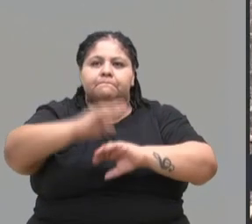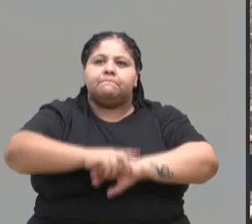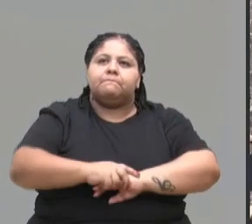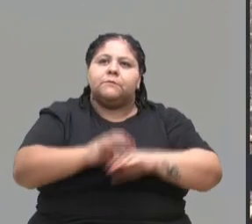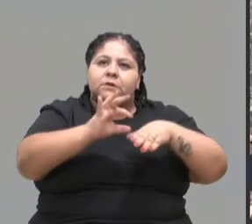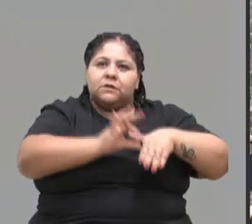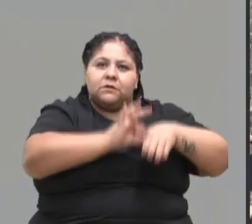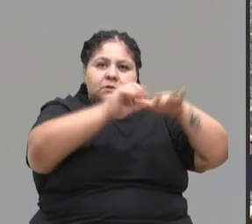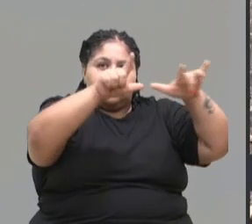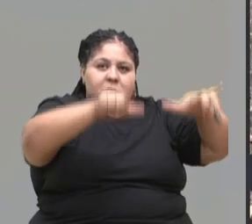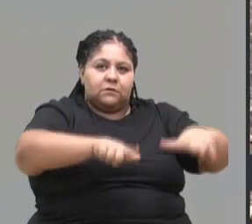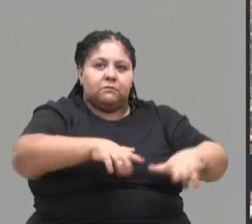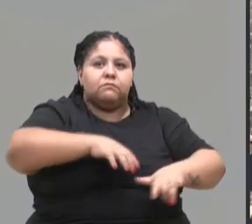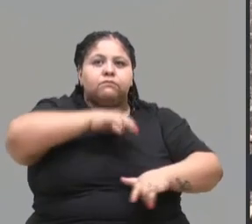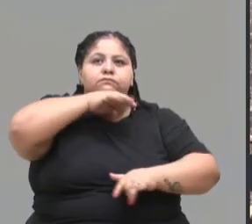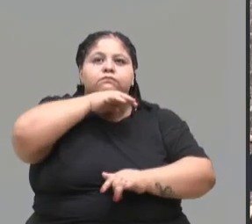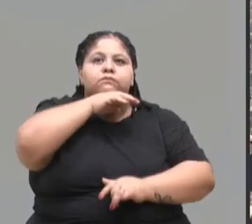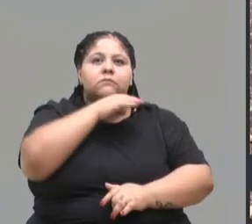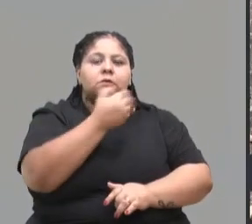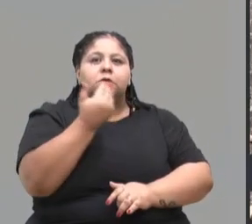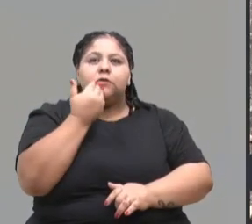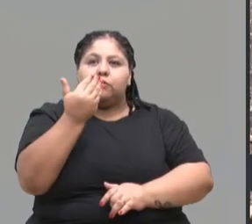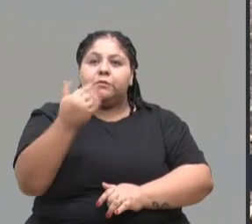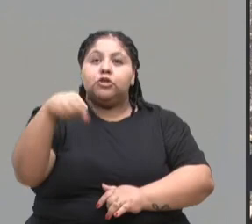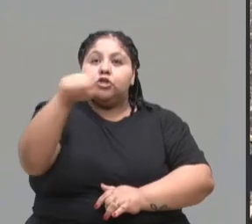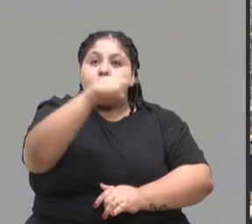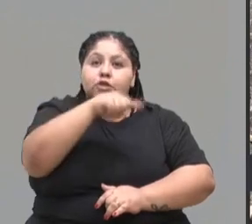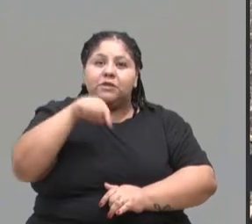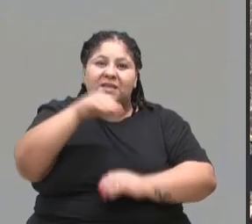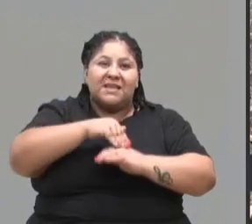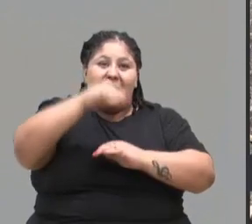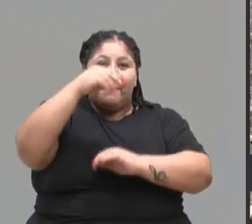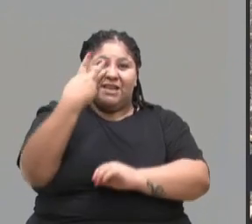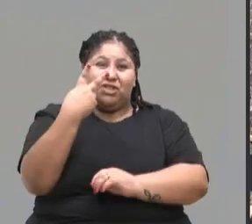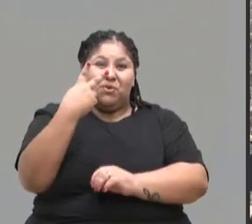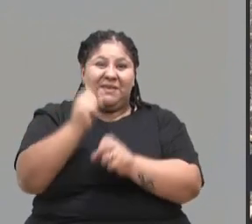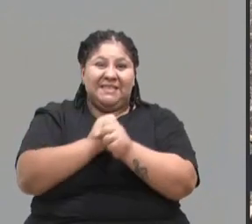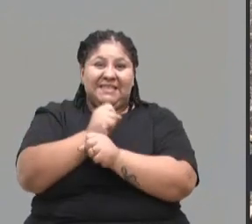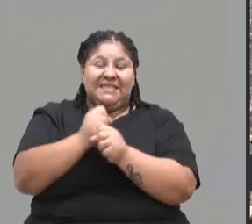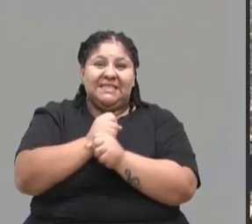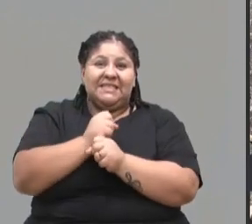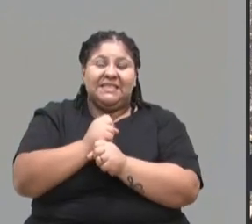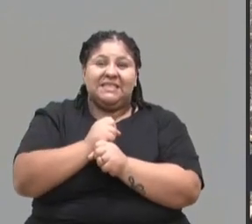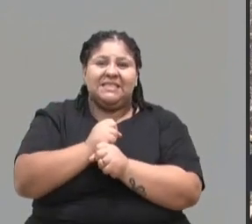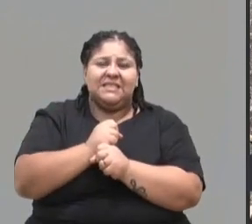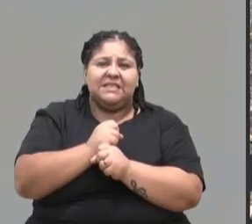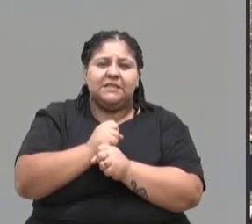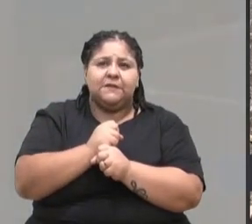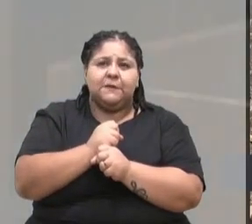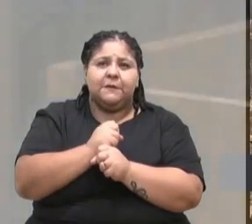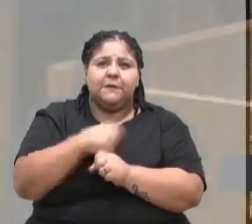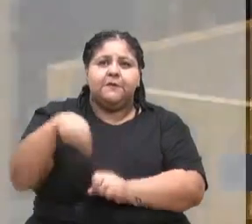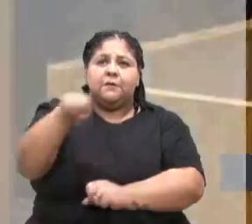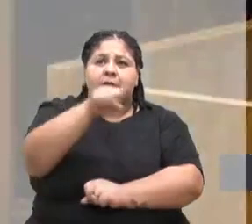área, desse terreno, um pedido nosso há mais de 2 anos, fizeram a limpeza e